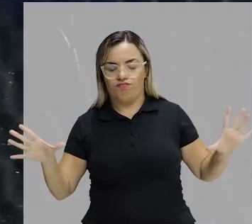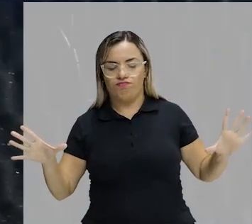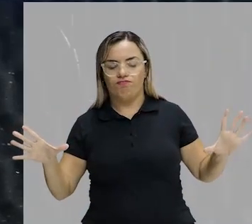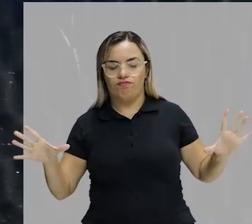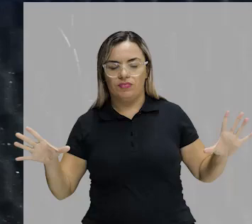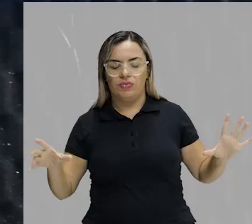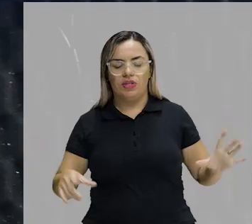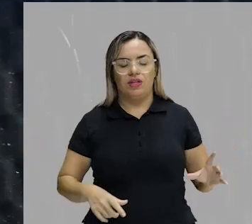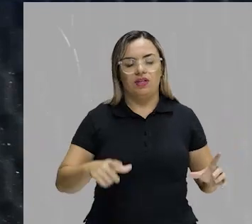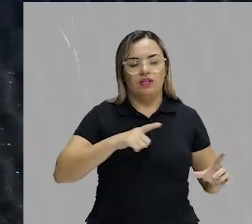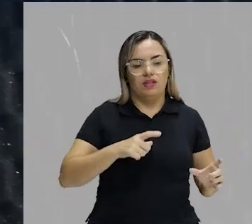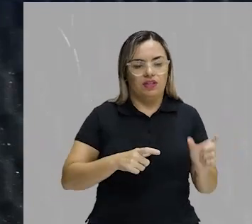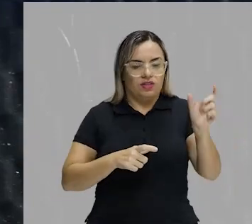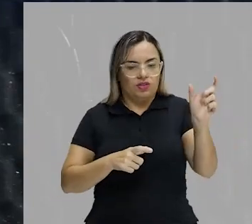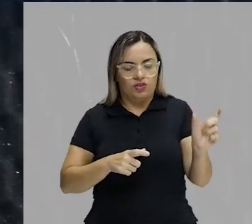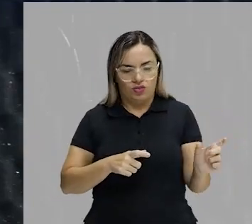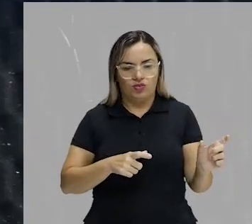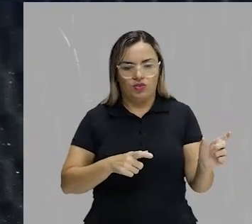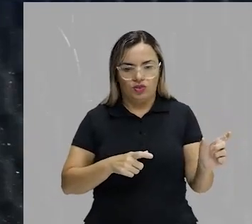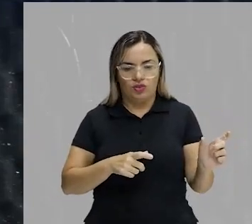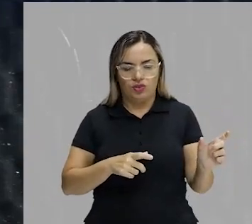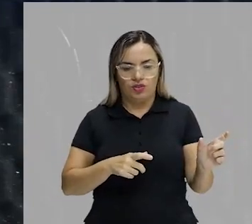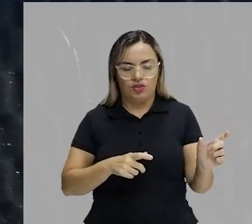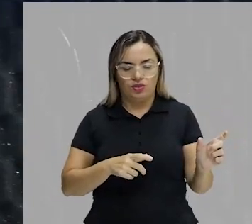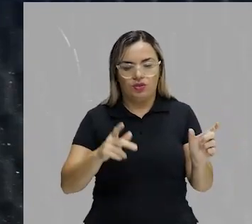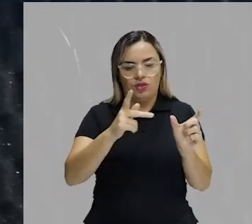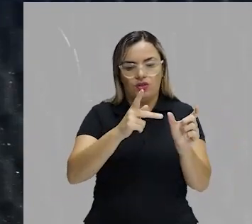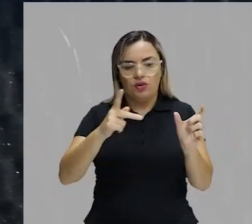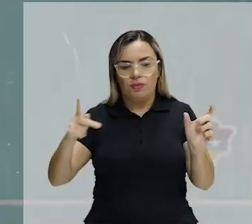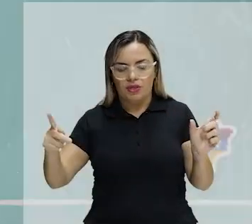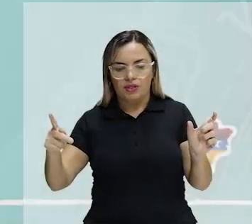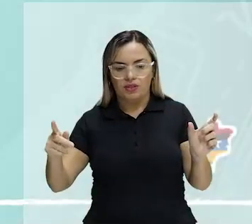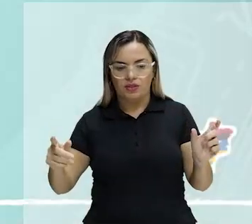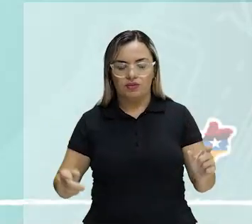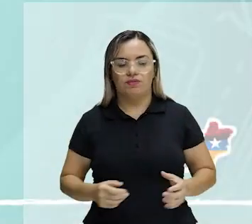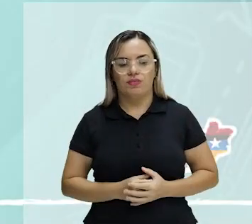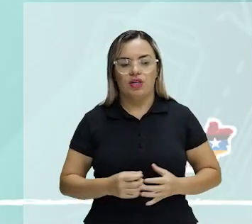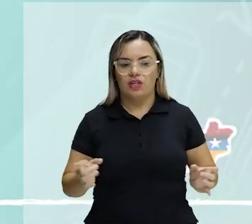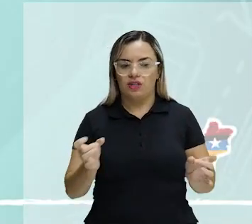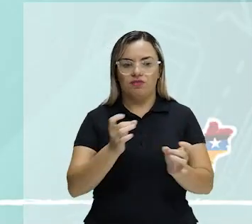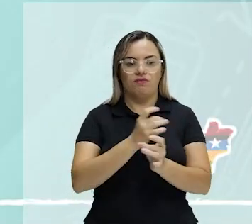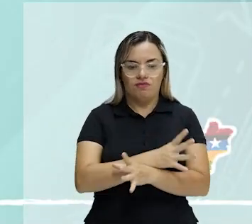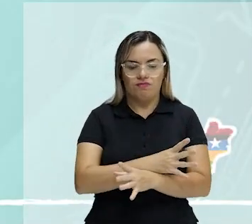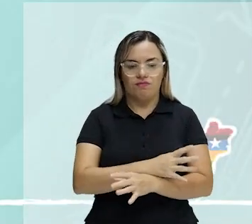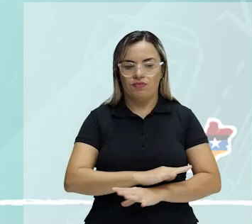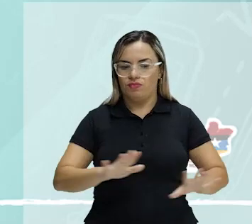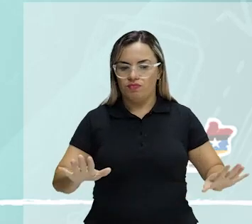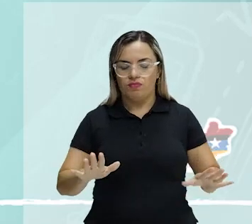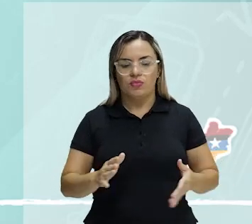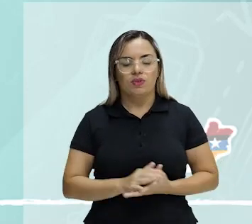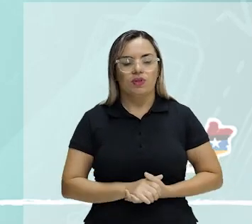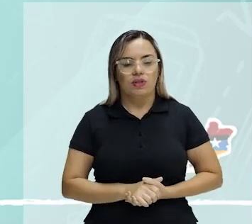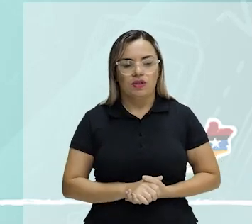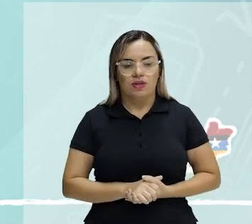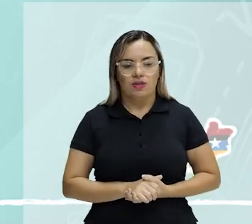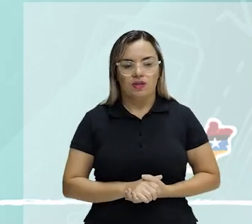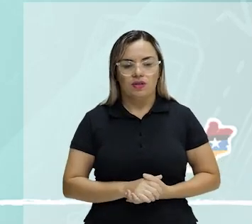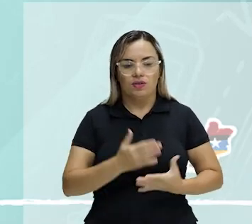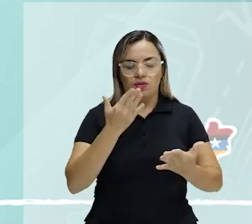e têm predicado. Elas são completas. Já nesse segundo caso, olha só. Estudaríamos